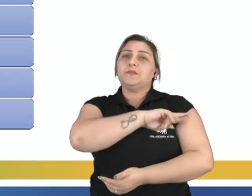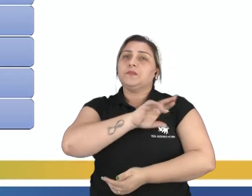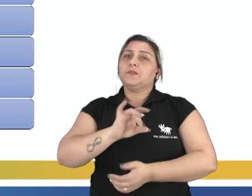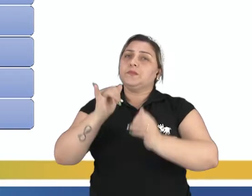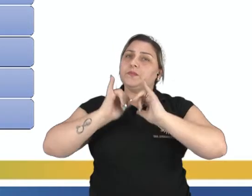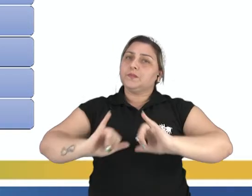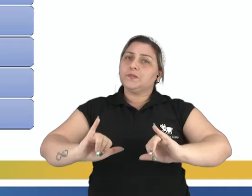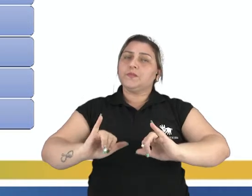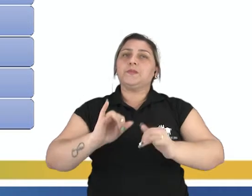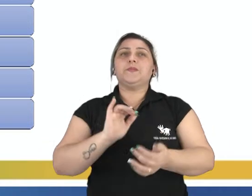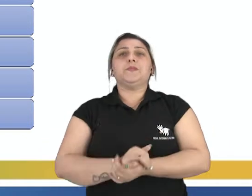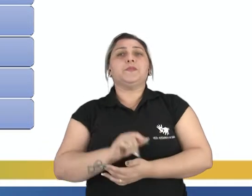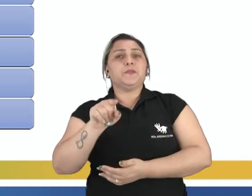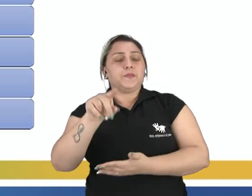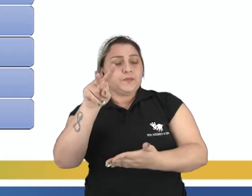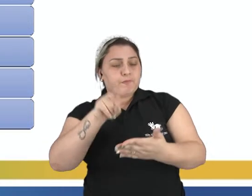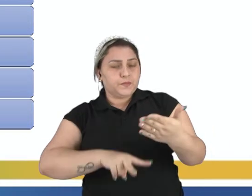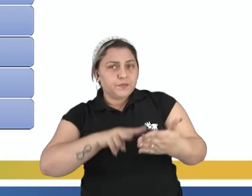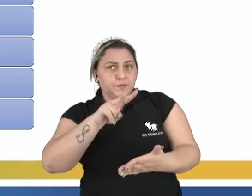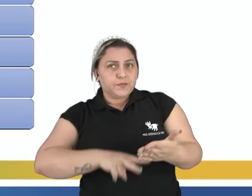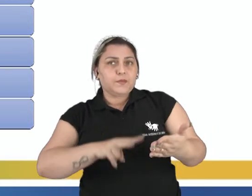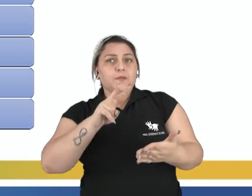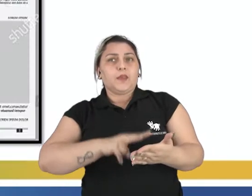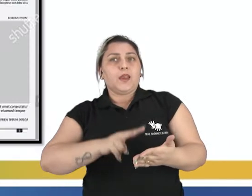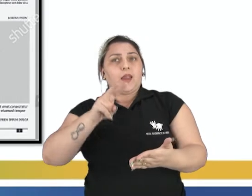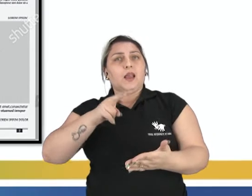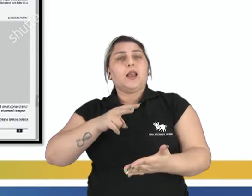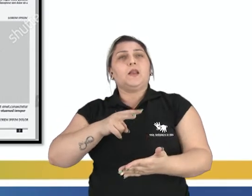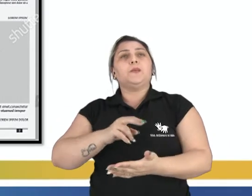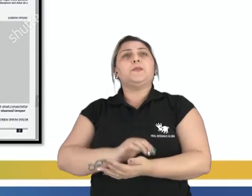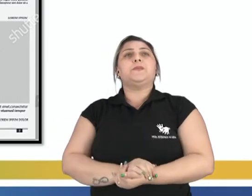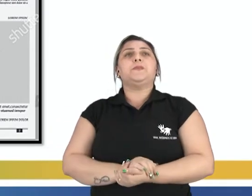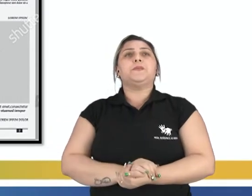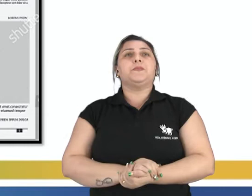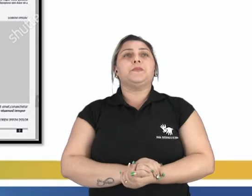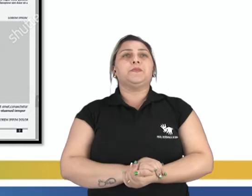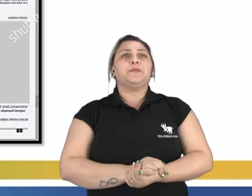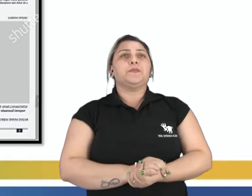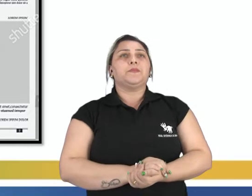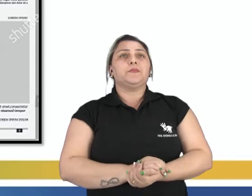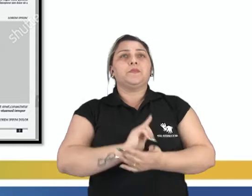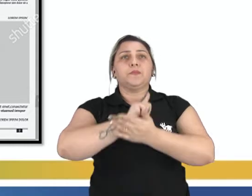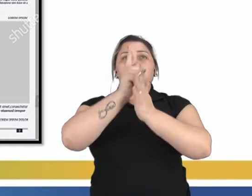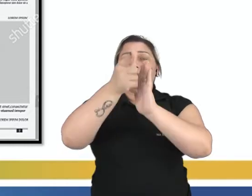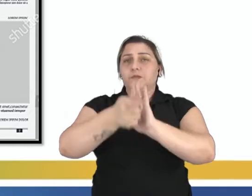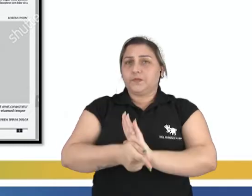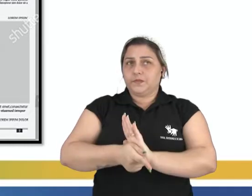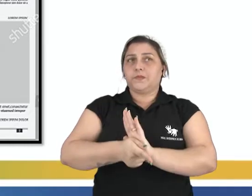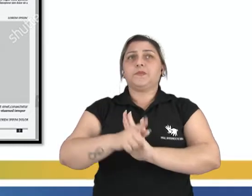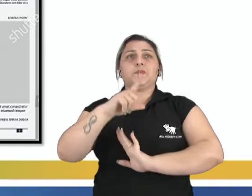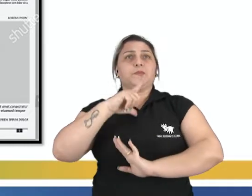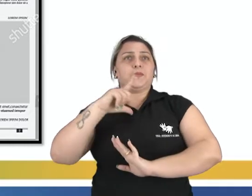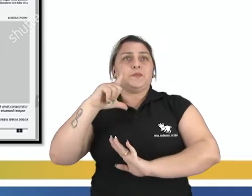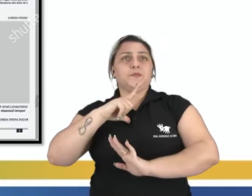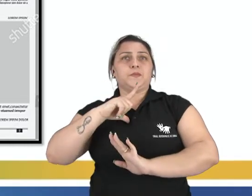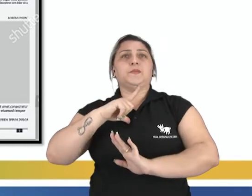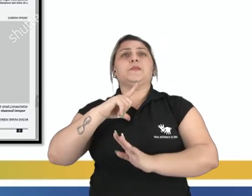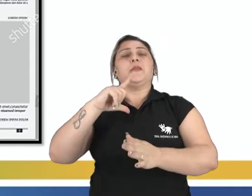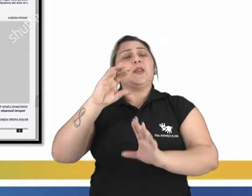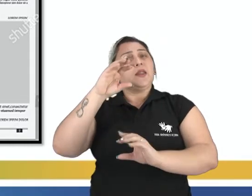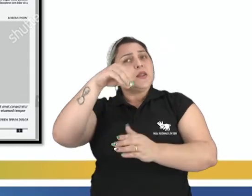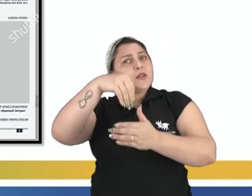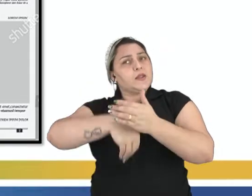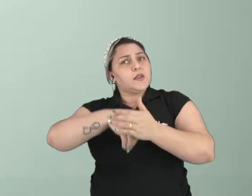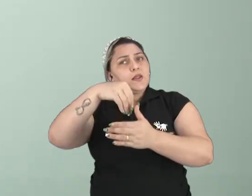frente. Tá? E você, leitor, é que tira a conclusão. Tá certo? E os gêneros ali jornalísticos que circulam ali